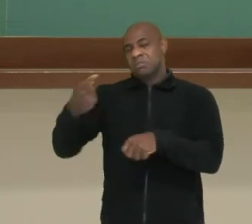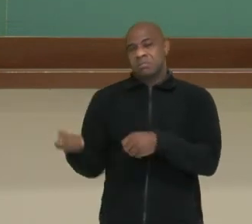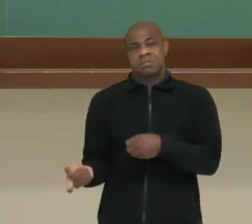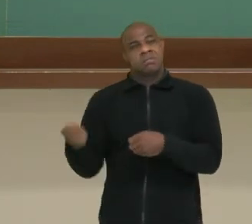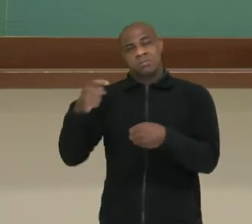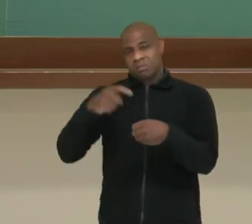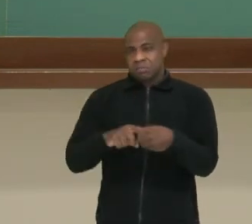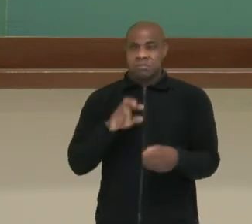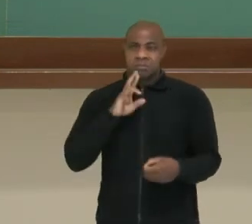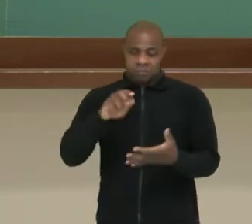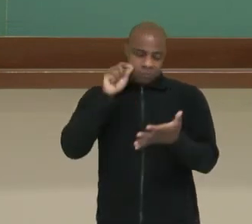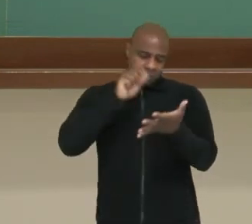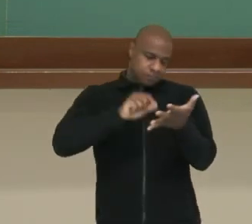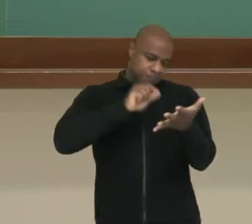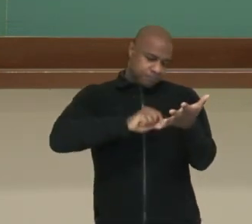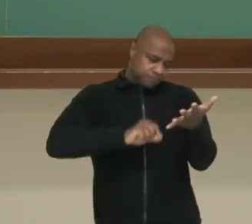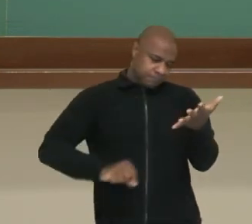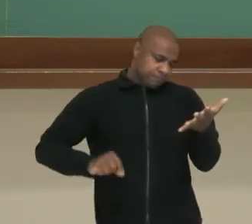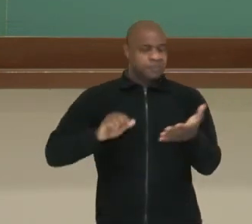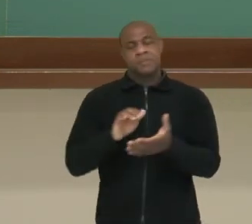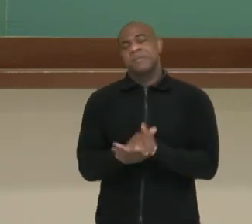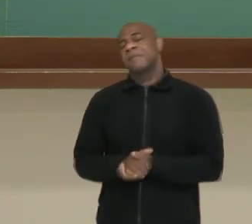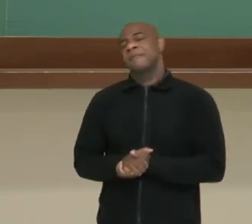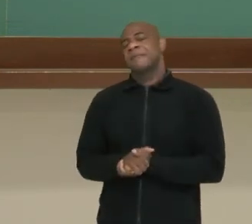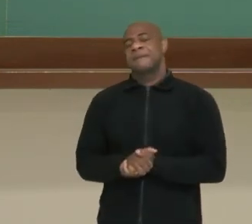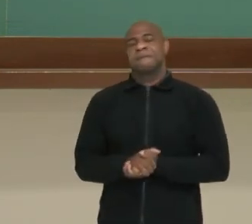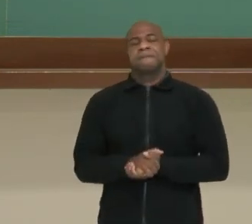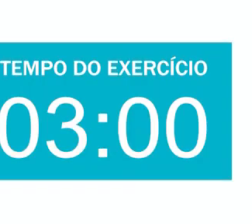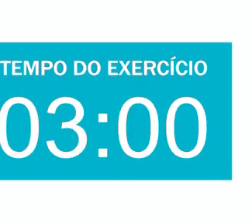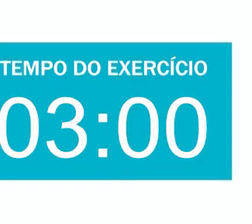vamos retomar para fazer a correção dessa atividade.